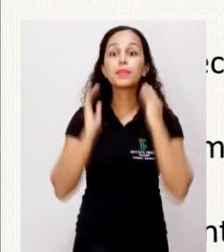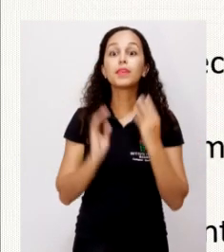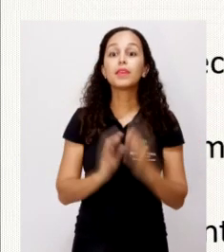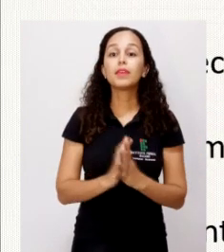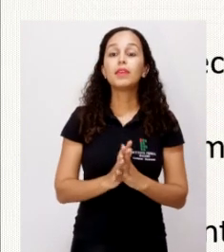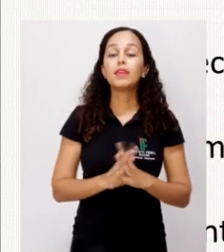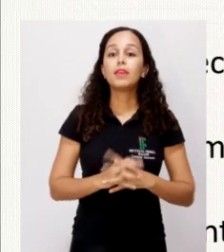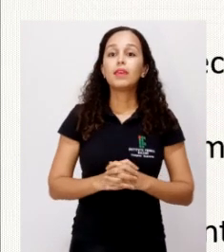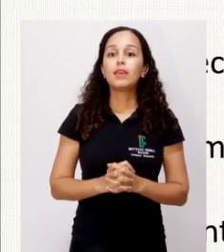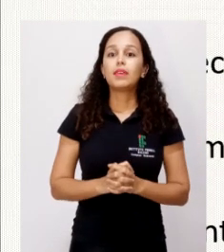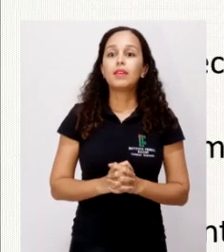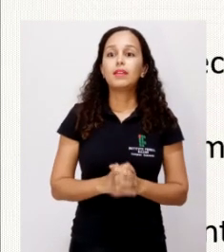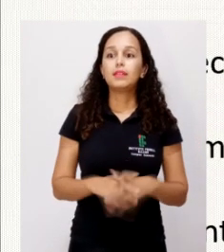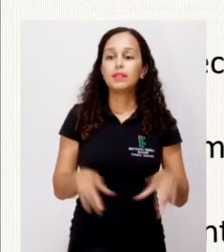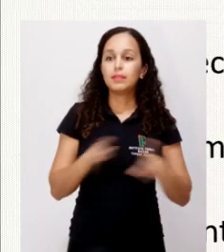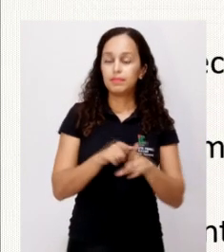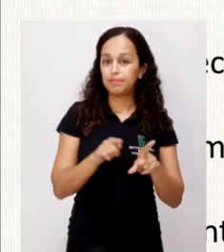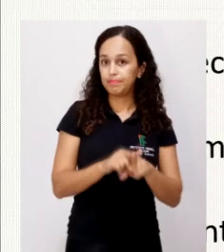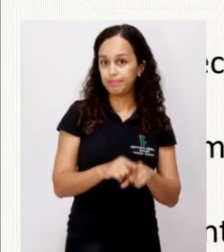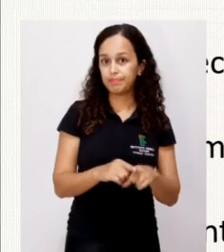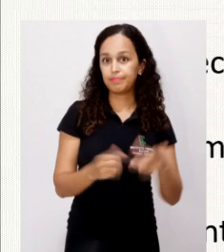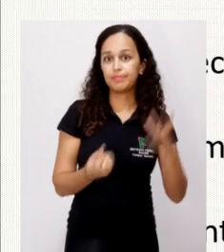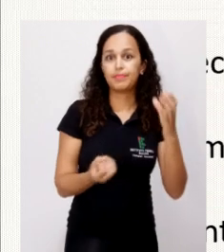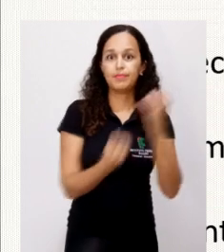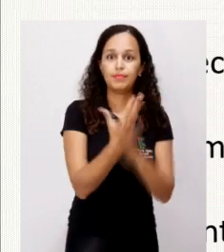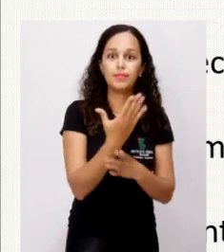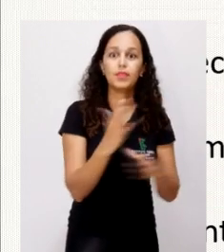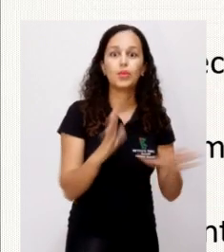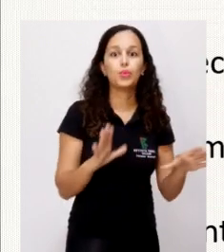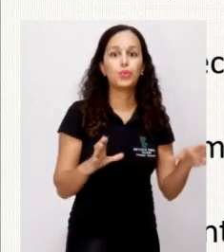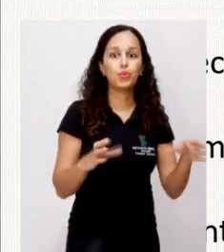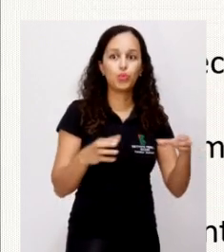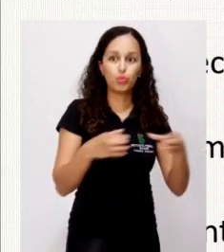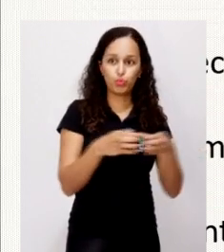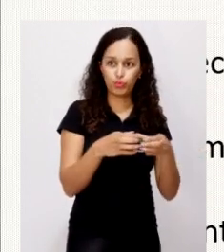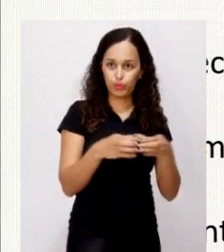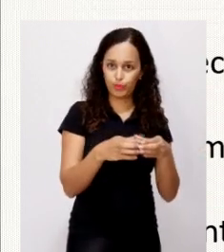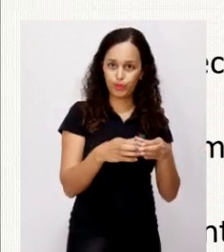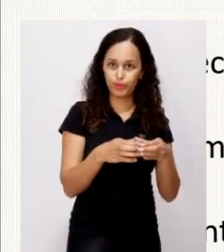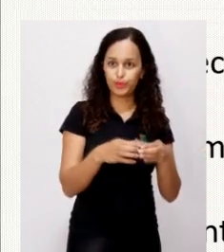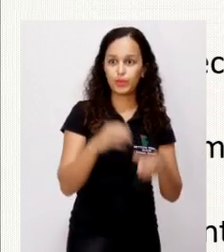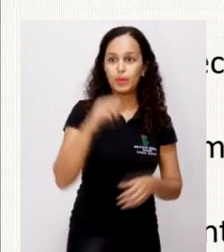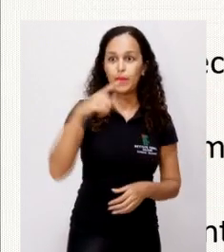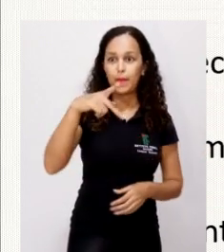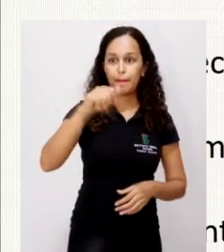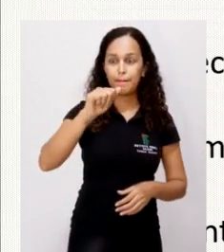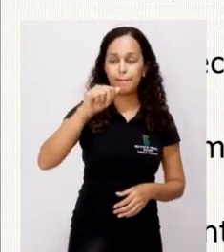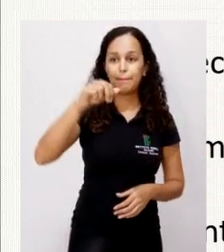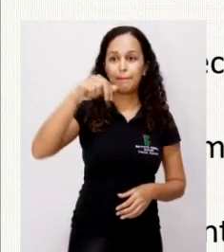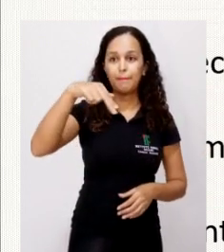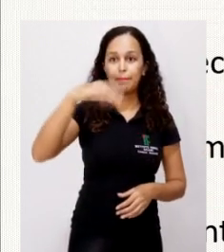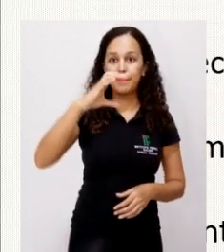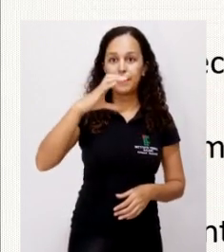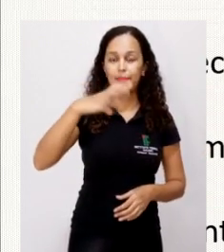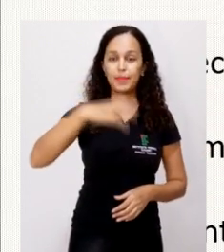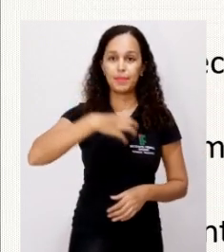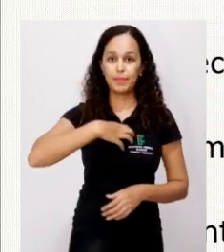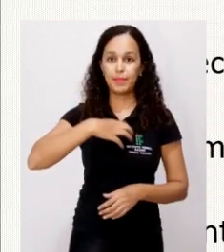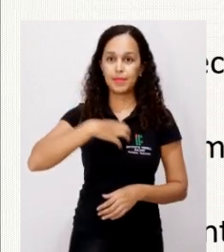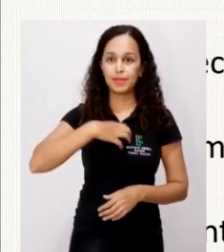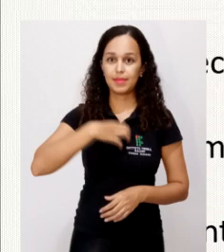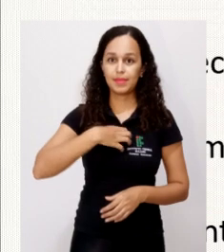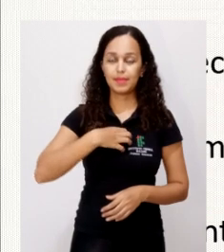Diante disso, aqui na Bahia, foi formado um grupo, que é chamado Rede Punk, iniciado